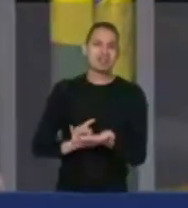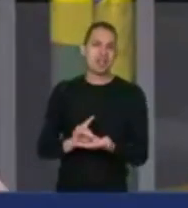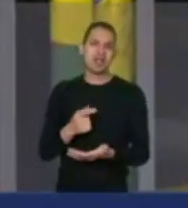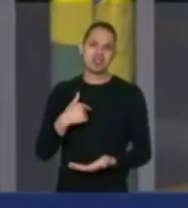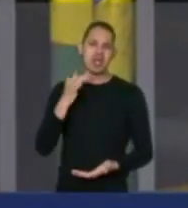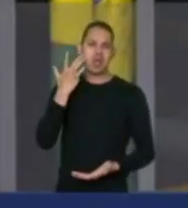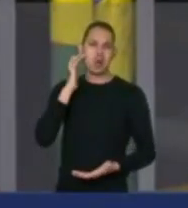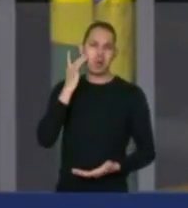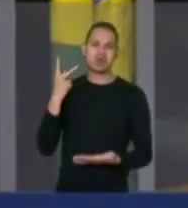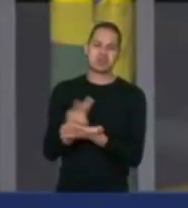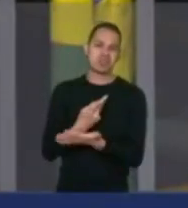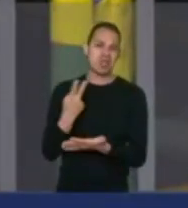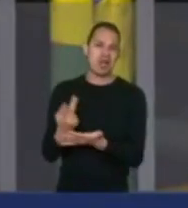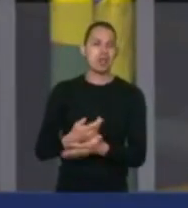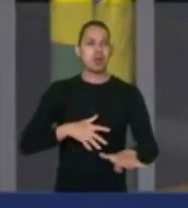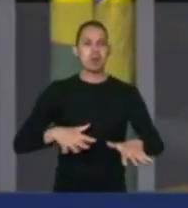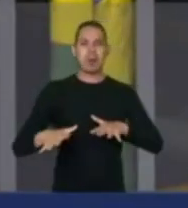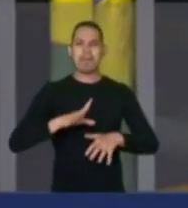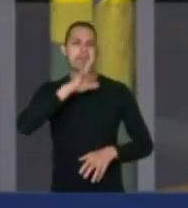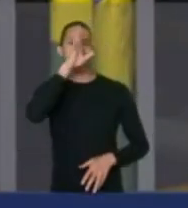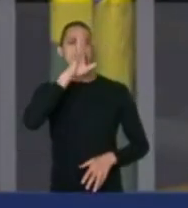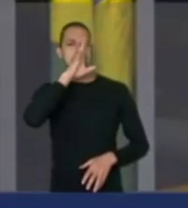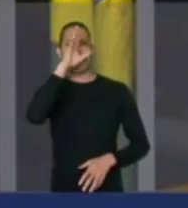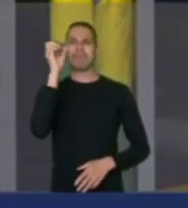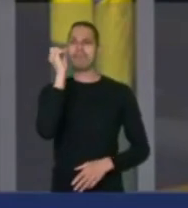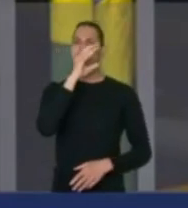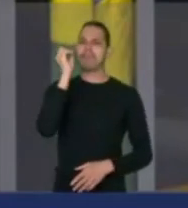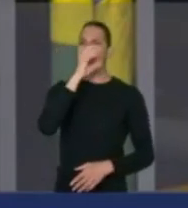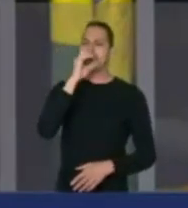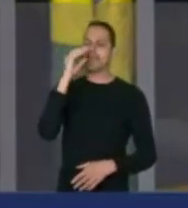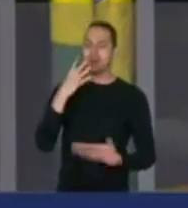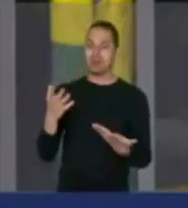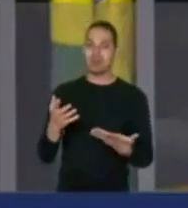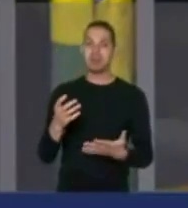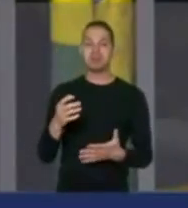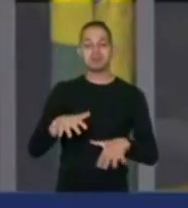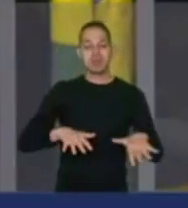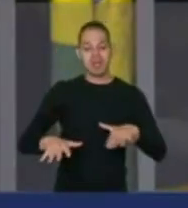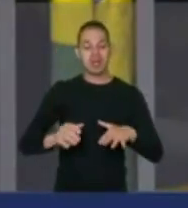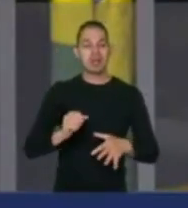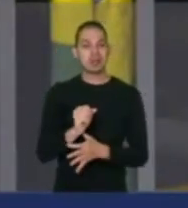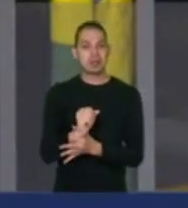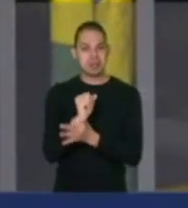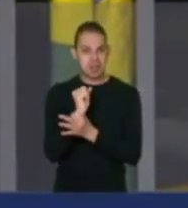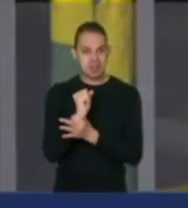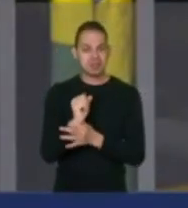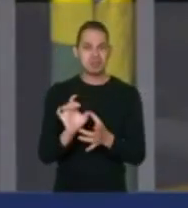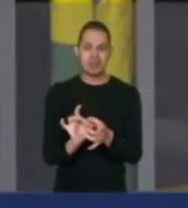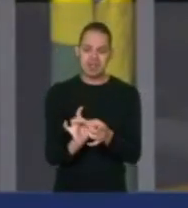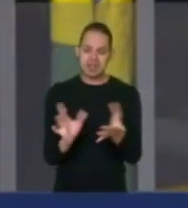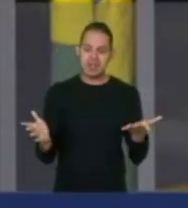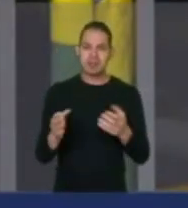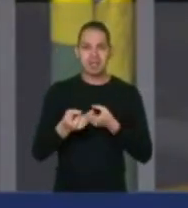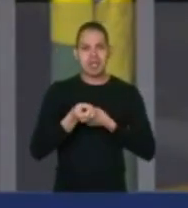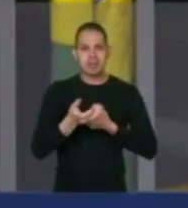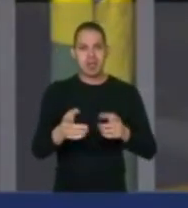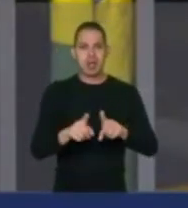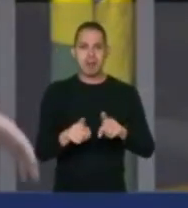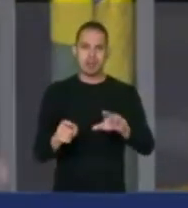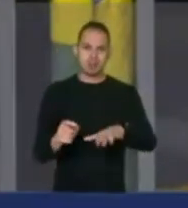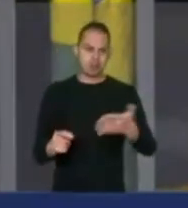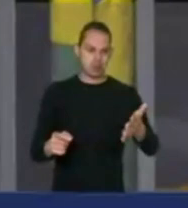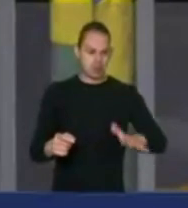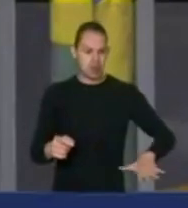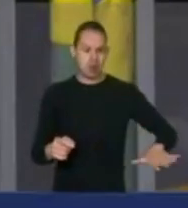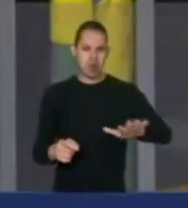se excedendo em manifestações, mas manifestações estão garantidas pela liberdade de expressão, mas quando é o outro lado do corredor